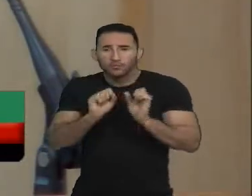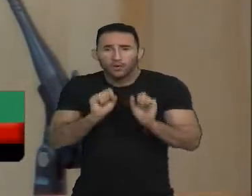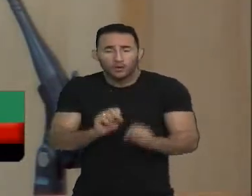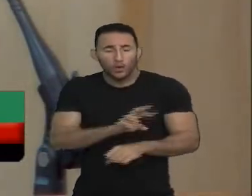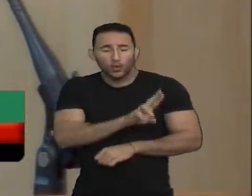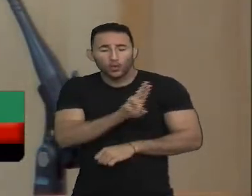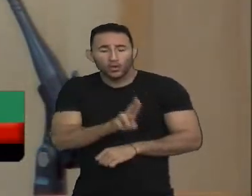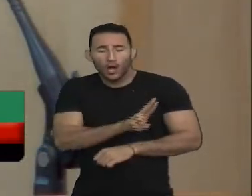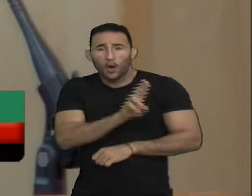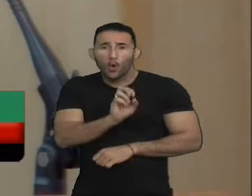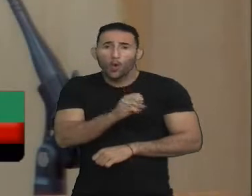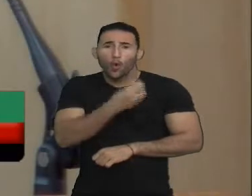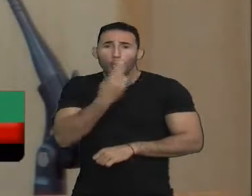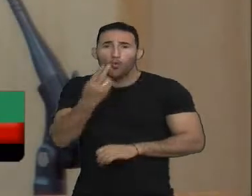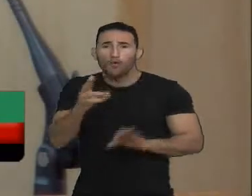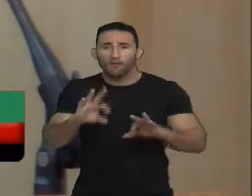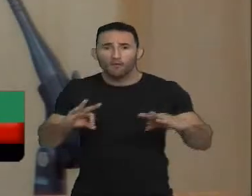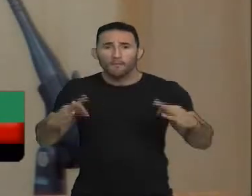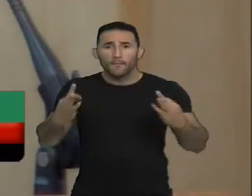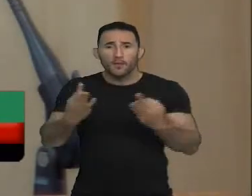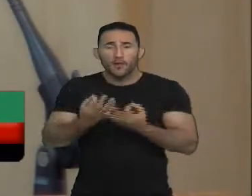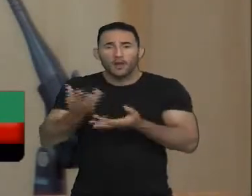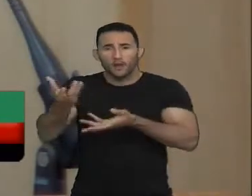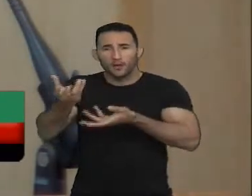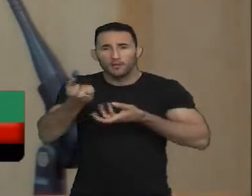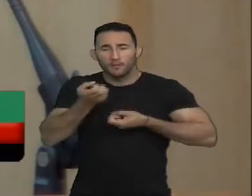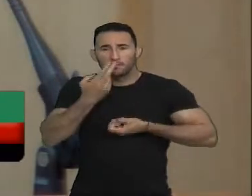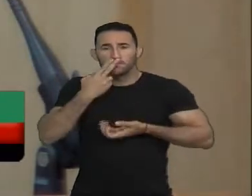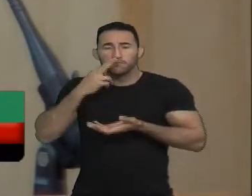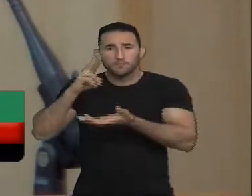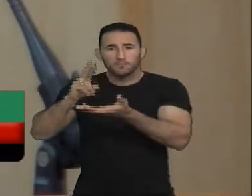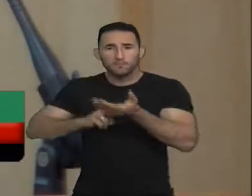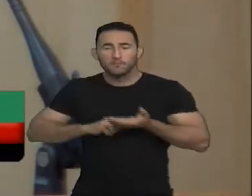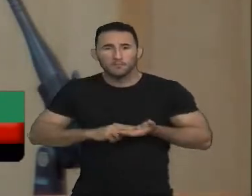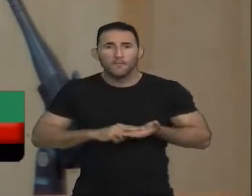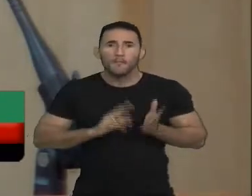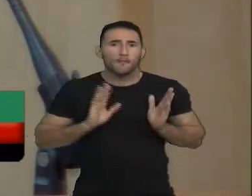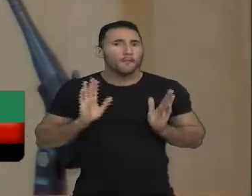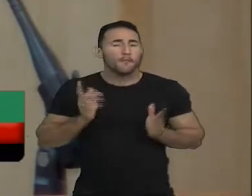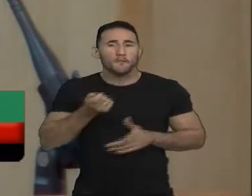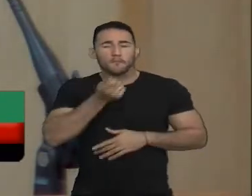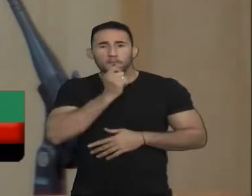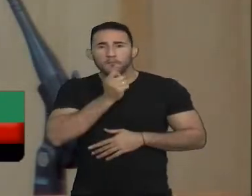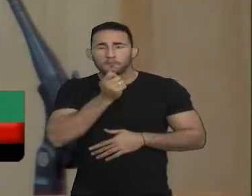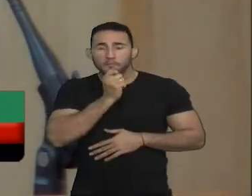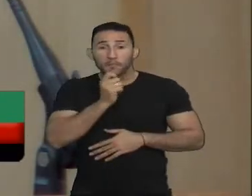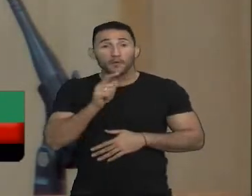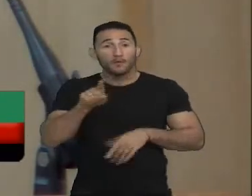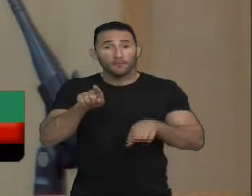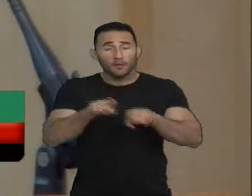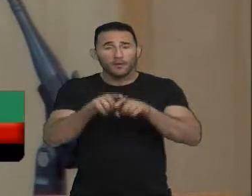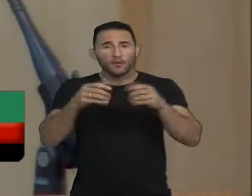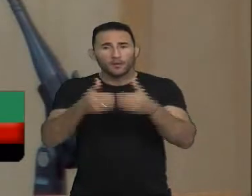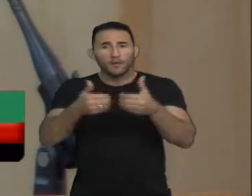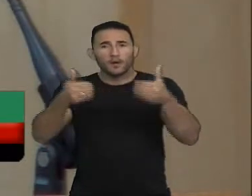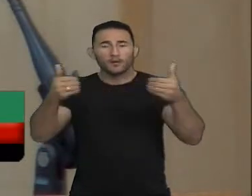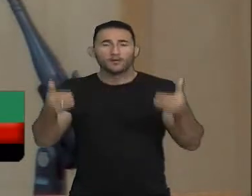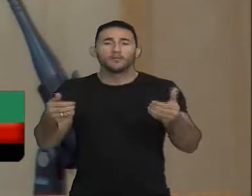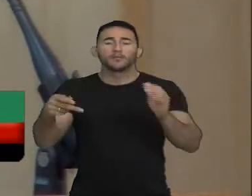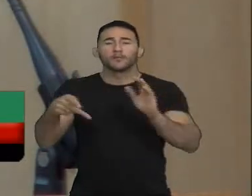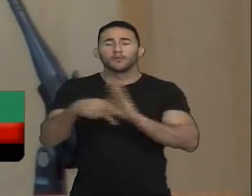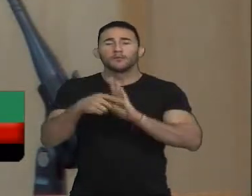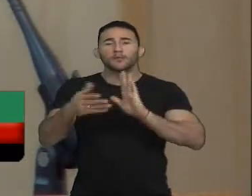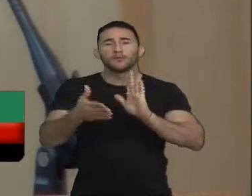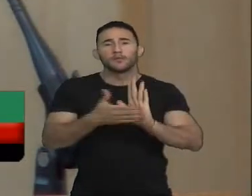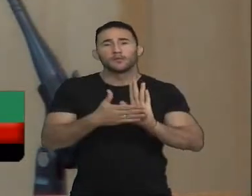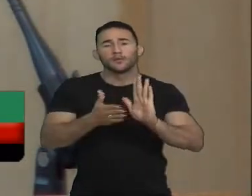ou as próprias famílias receber correspondência. E a última, né, a separação da denominação proposta